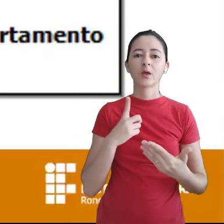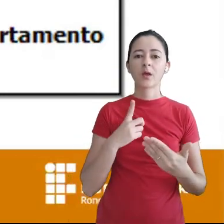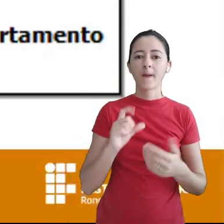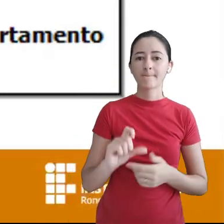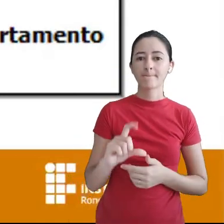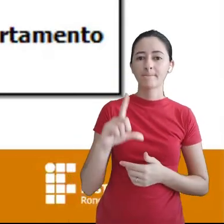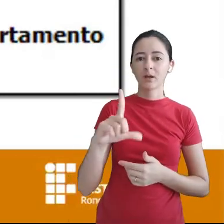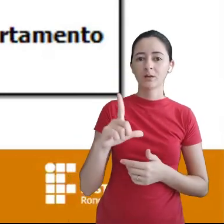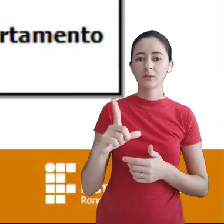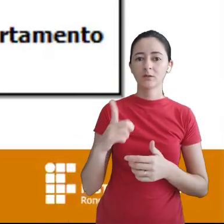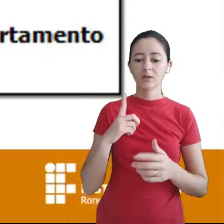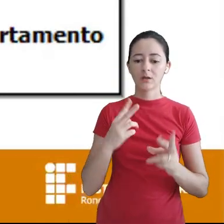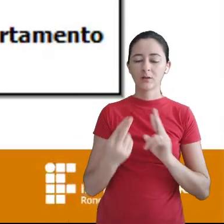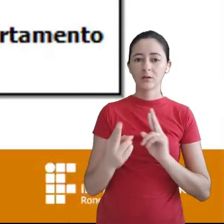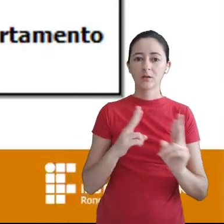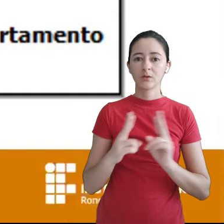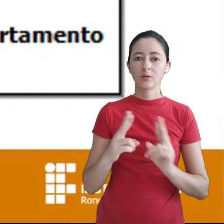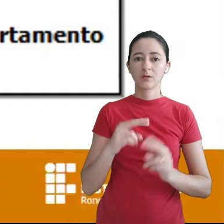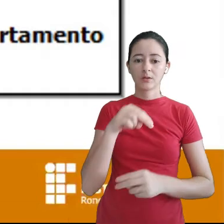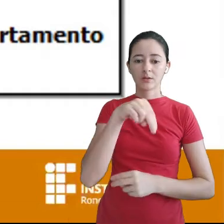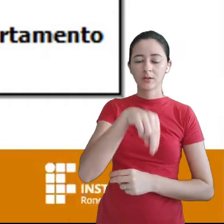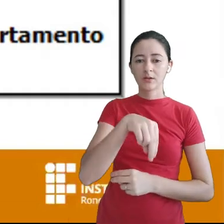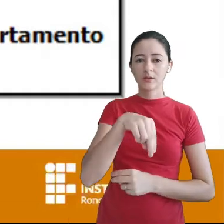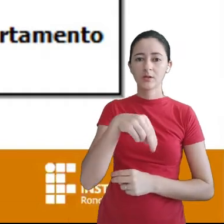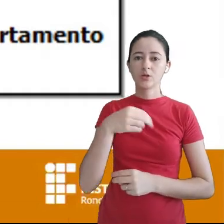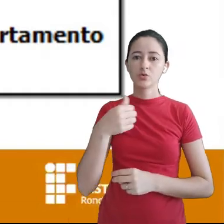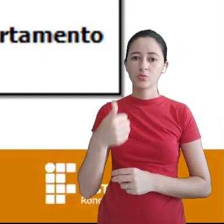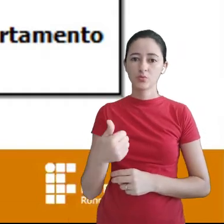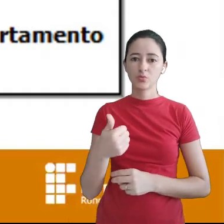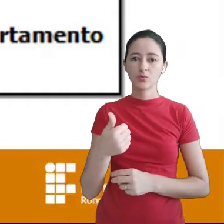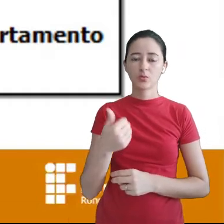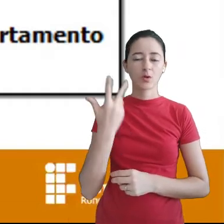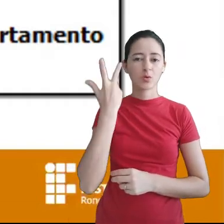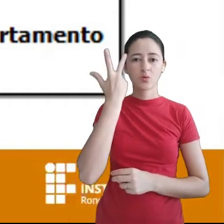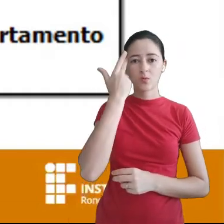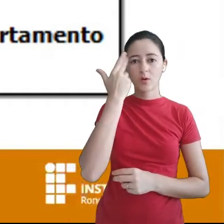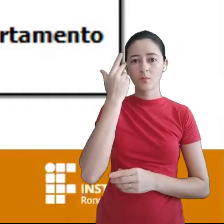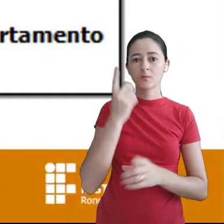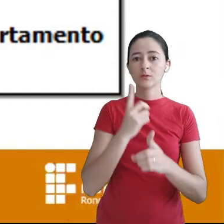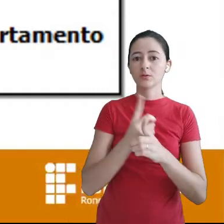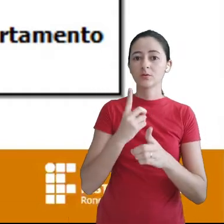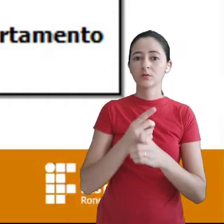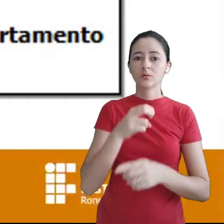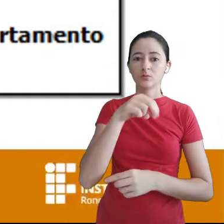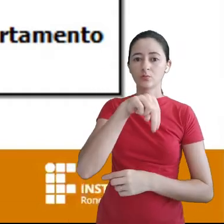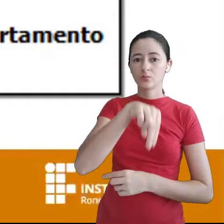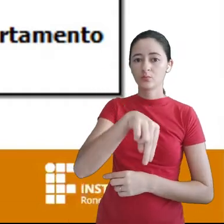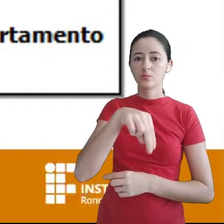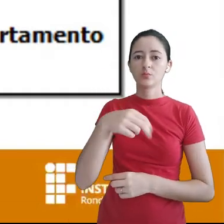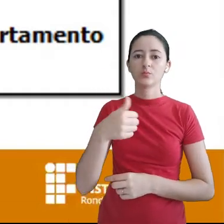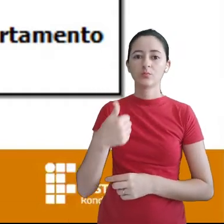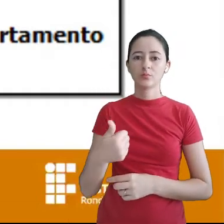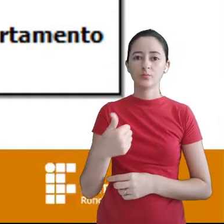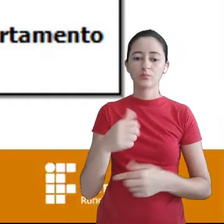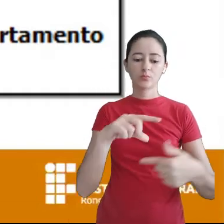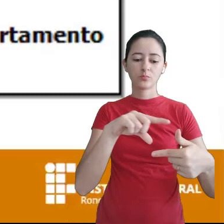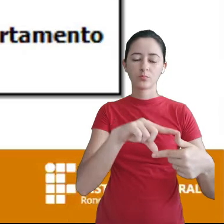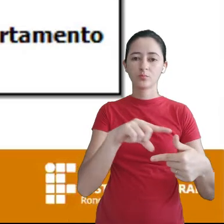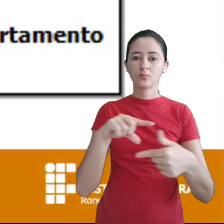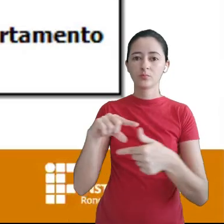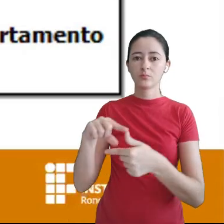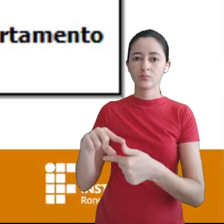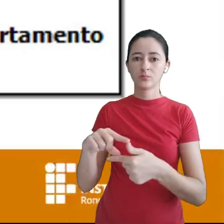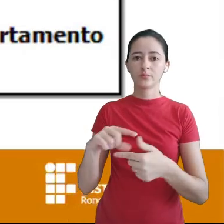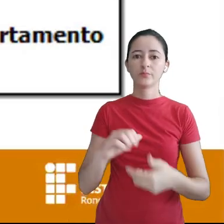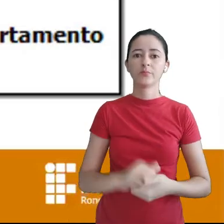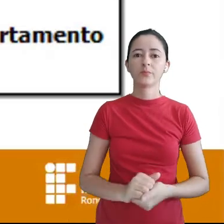cardinalidade máxima entre funcionário e departamento é de N para 1. Então, é muito comum vocês ouvirem falar isso. N para 1.